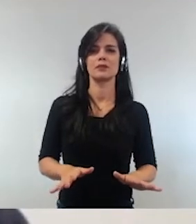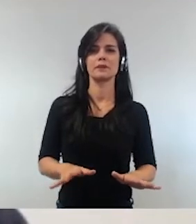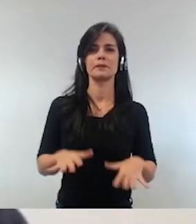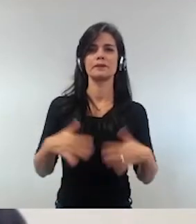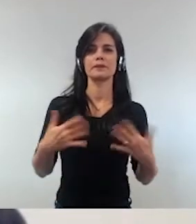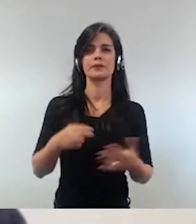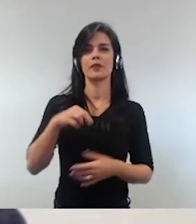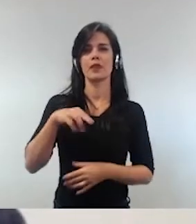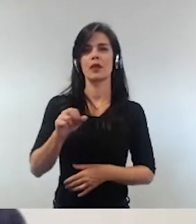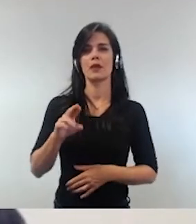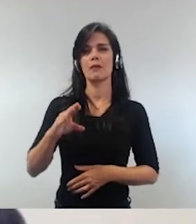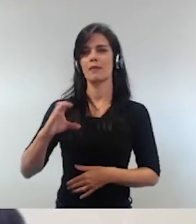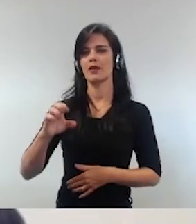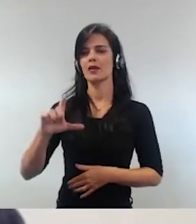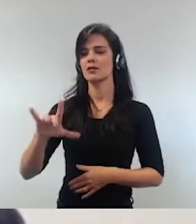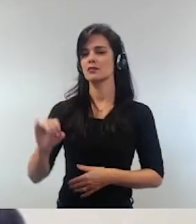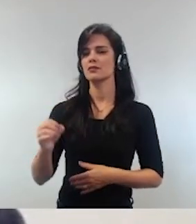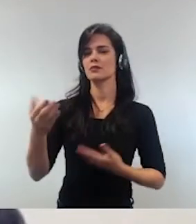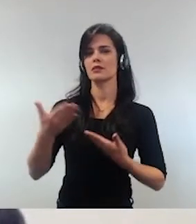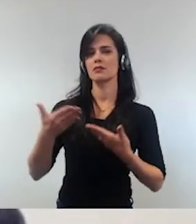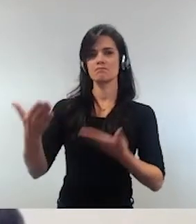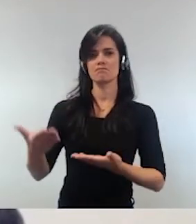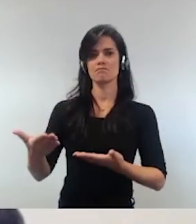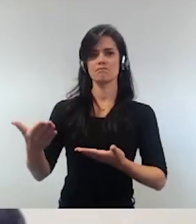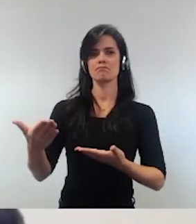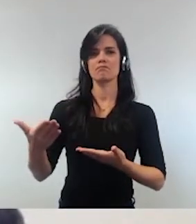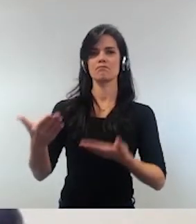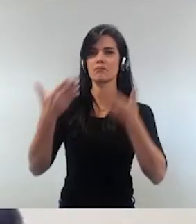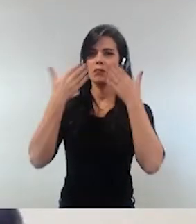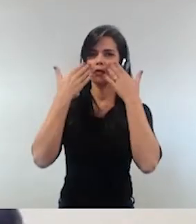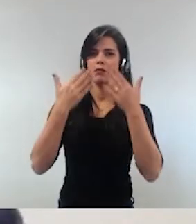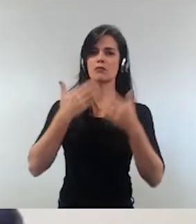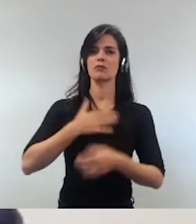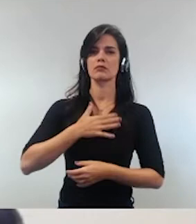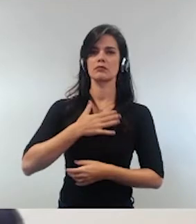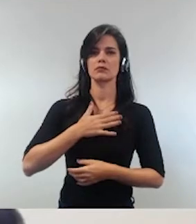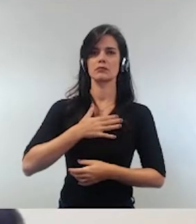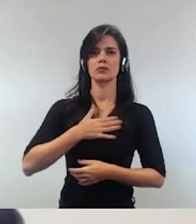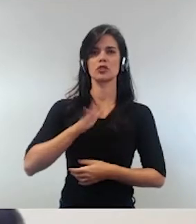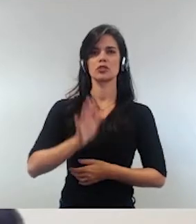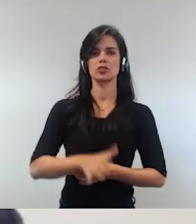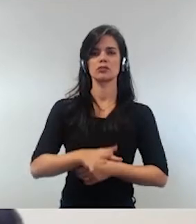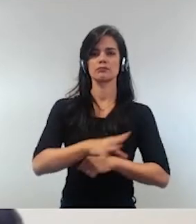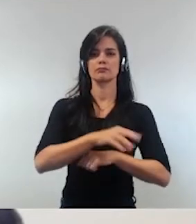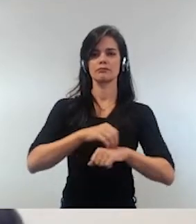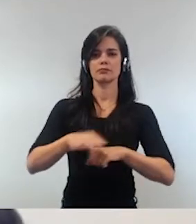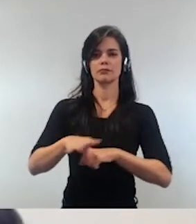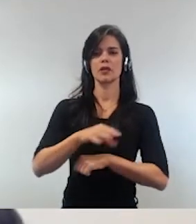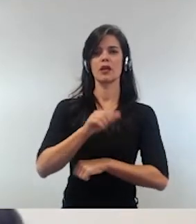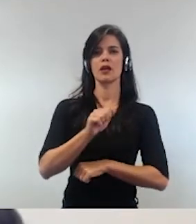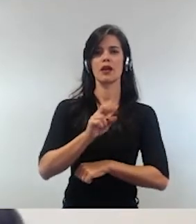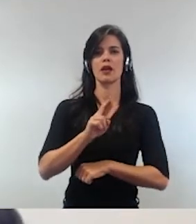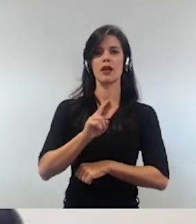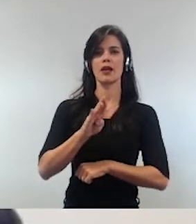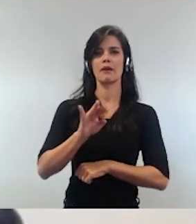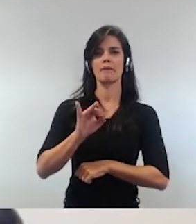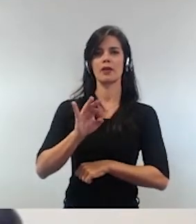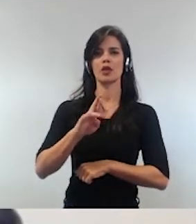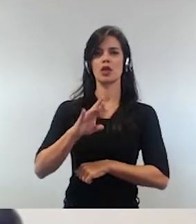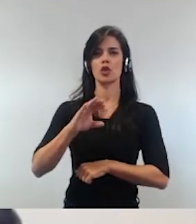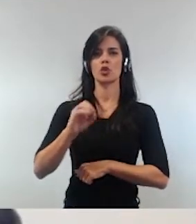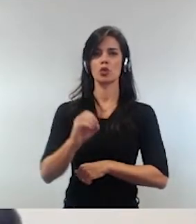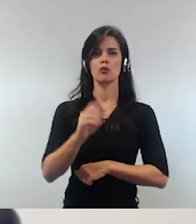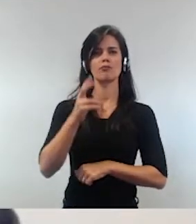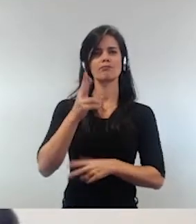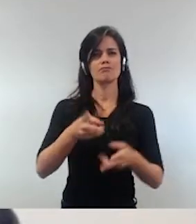Conforme o Marcelo me apresentou, eu sou árbitro de alguns litígios, verifiquei um